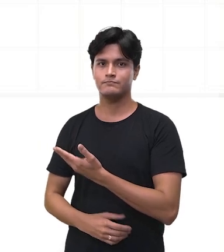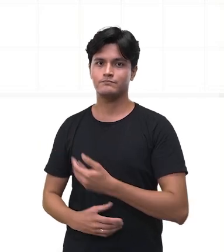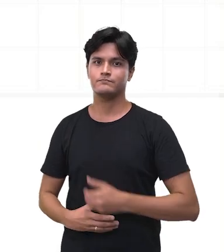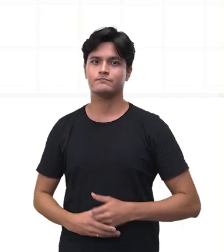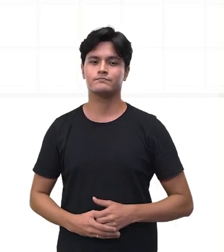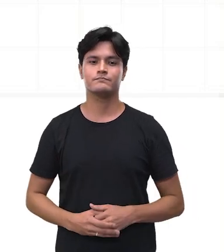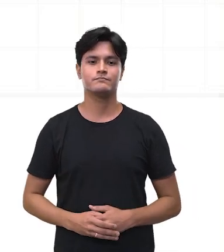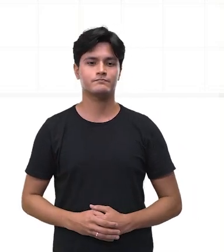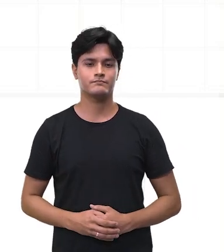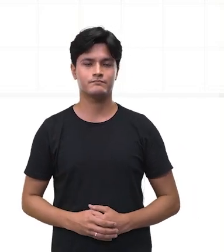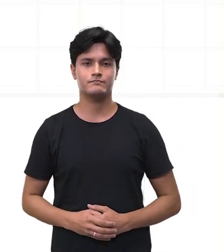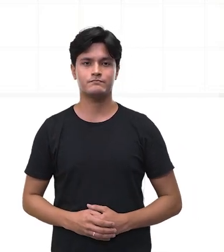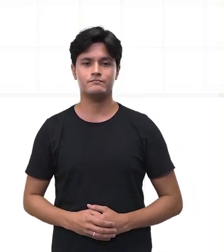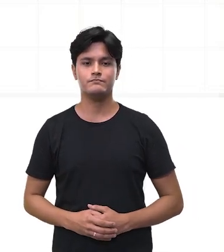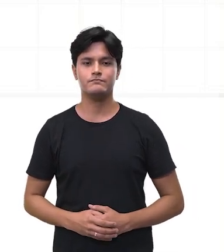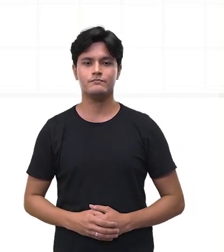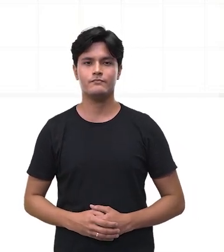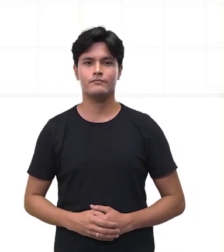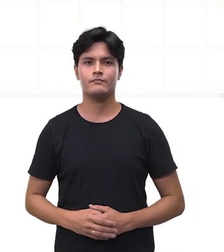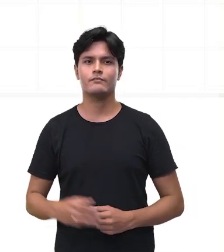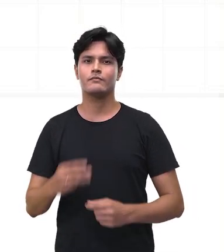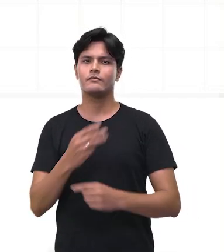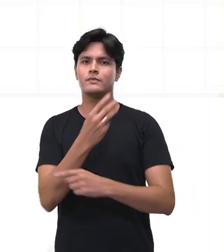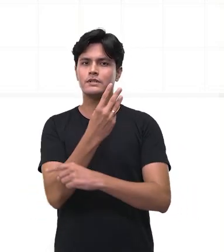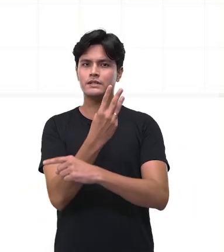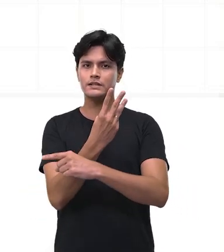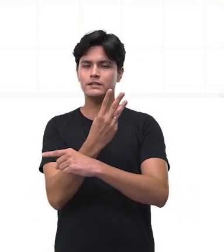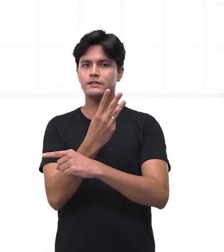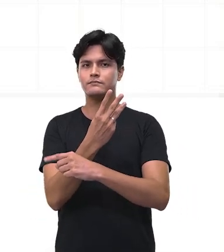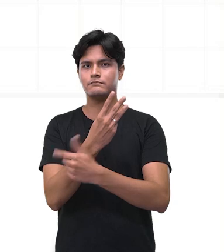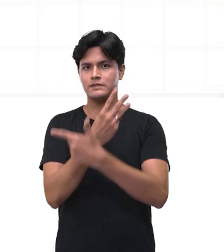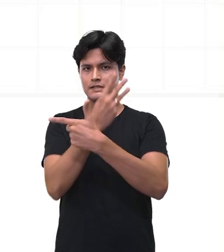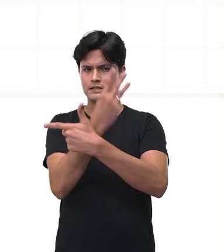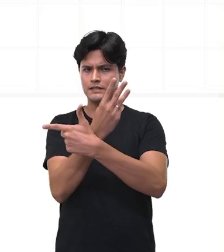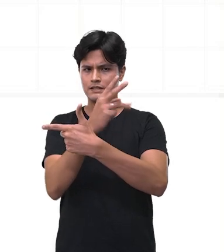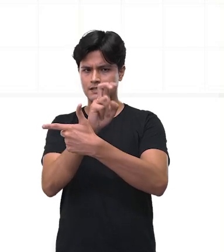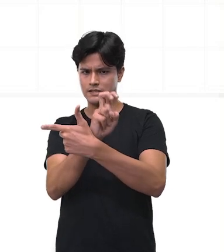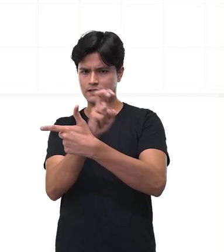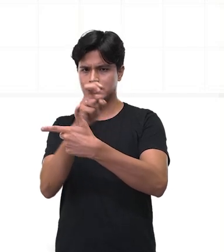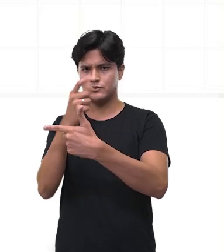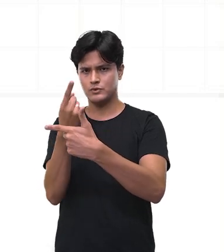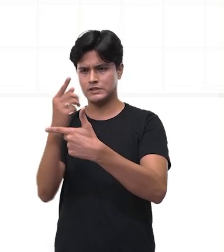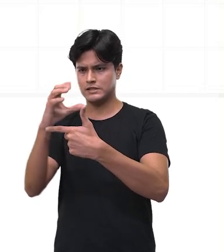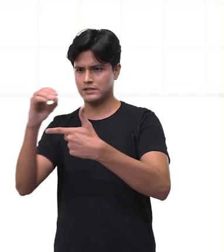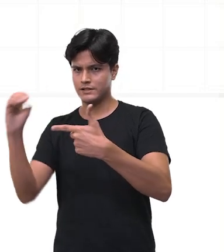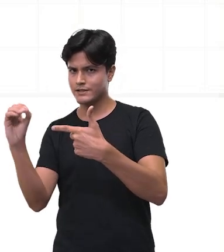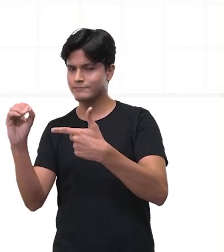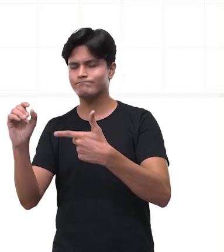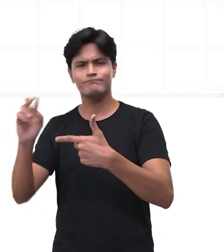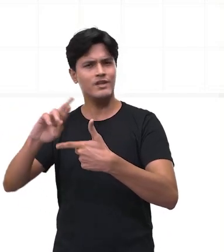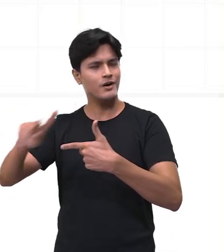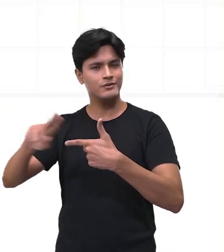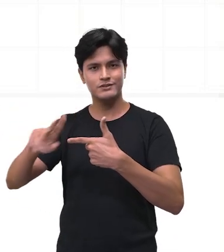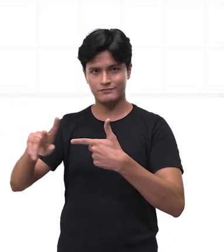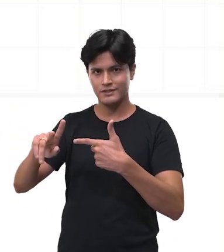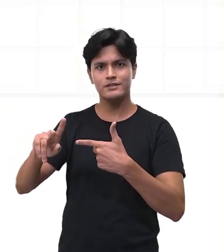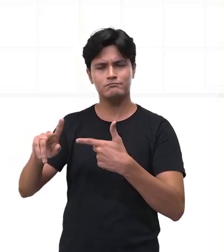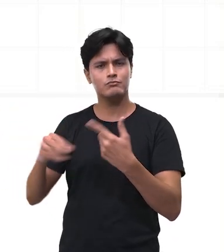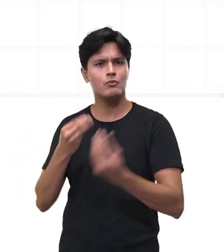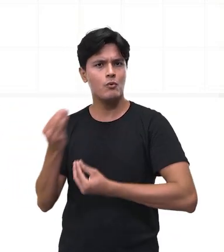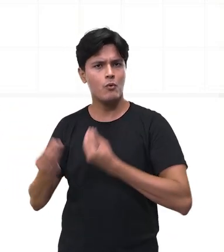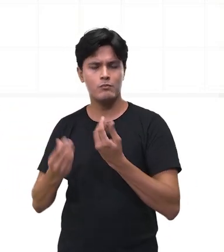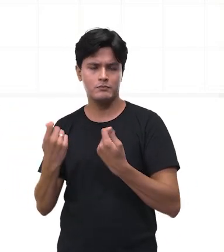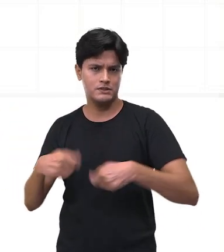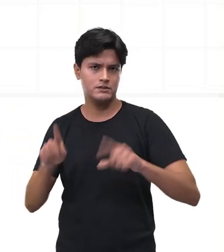eu vou pegar 35 e fazer uma divisão por 100. Você não vai fazer isso porque não precisa, tá? Essas divisões